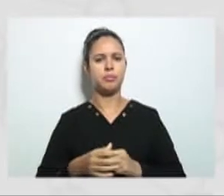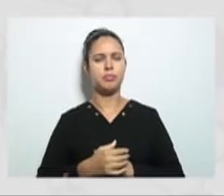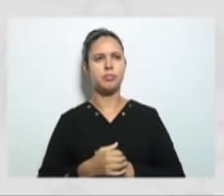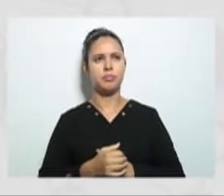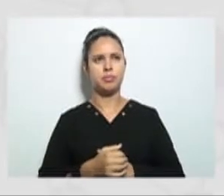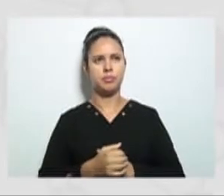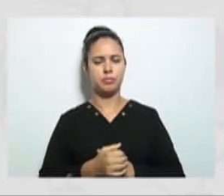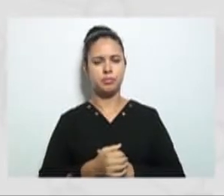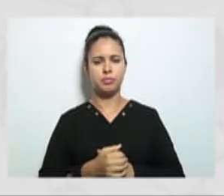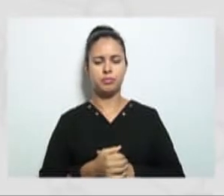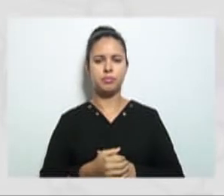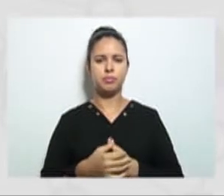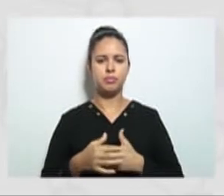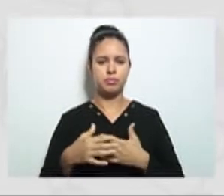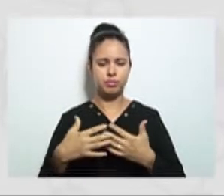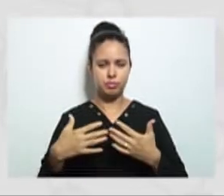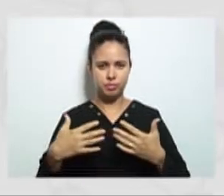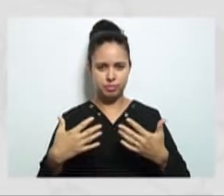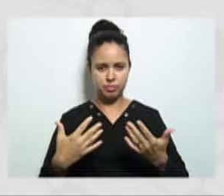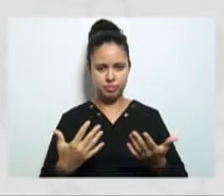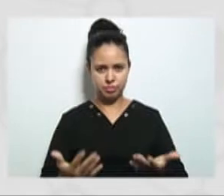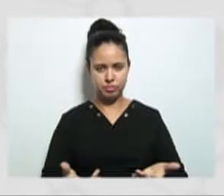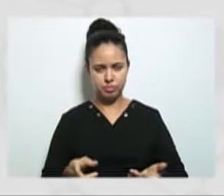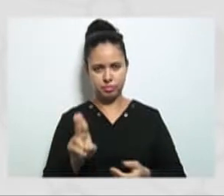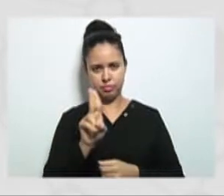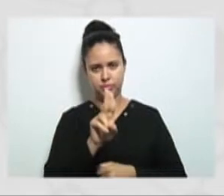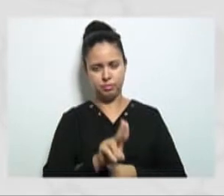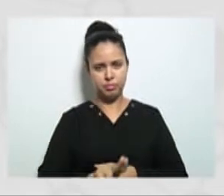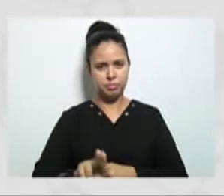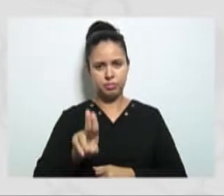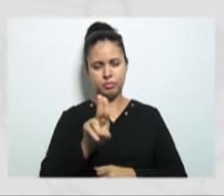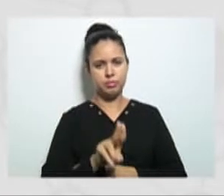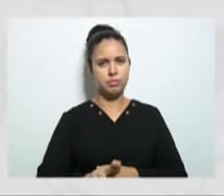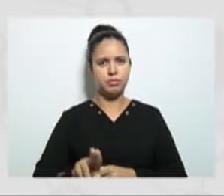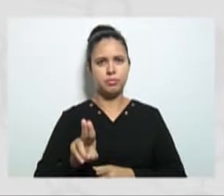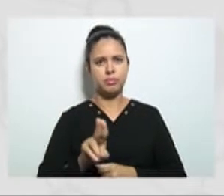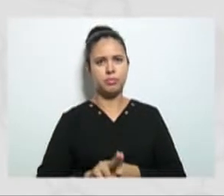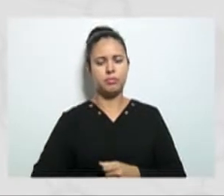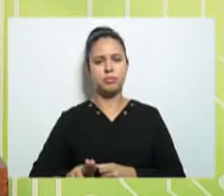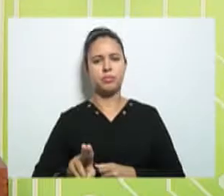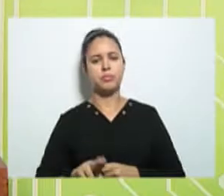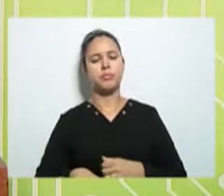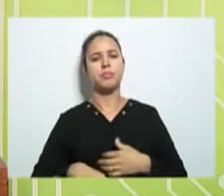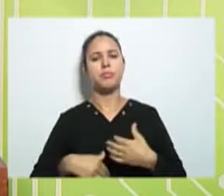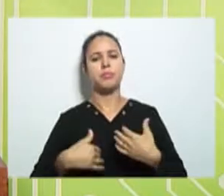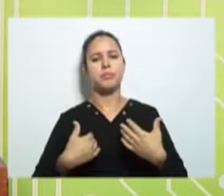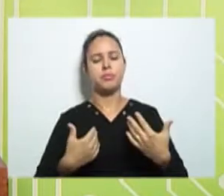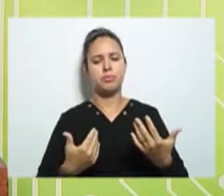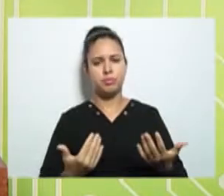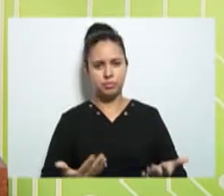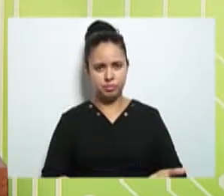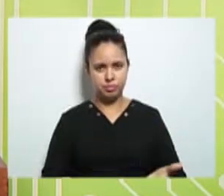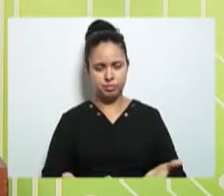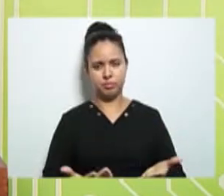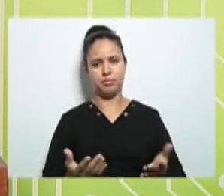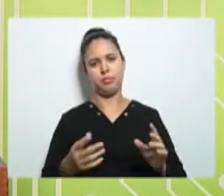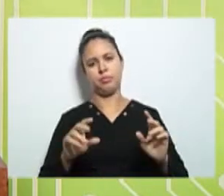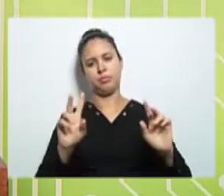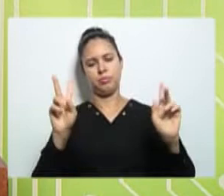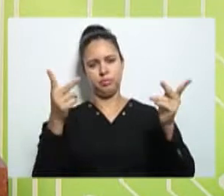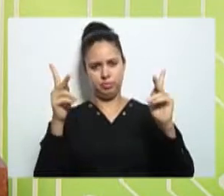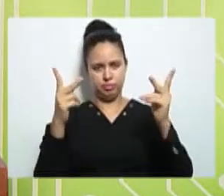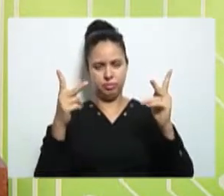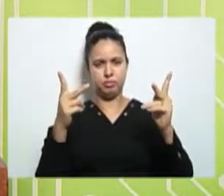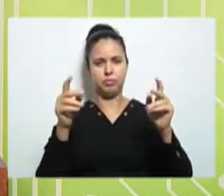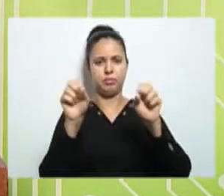tenho certeza que vocês vão utilizar bastante, né? Então a gente falou de hardware, software, né? Alguém